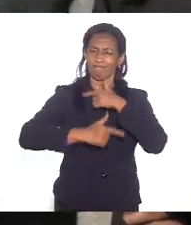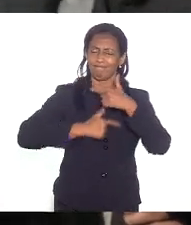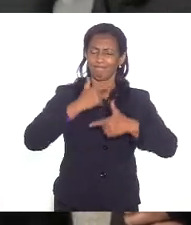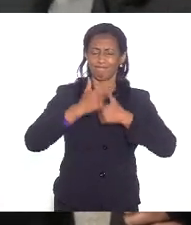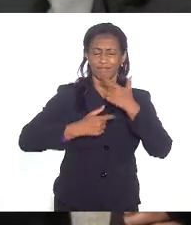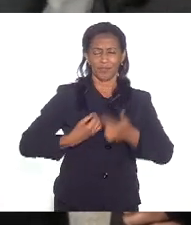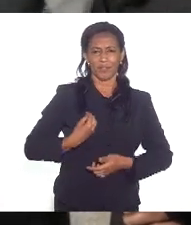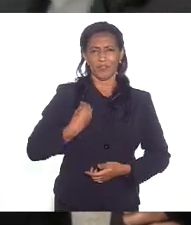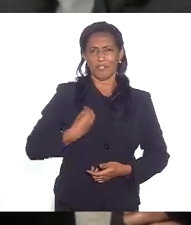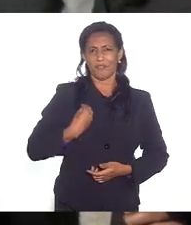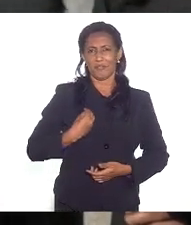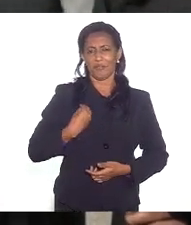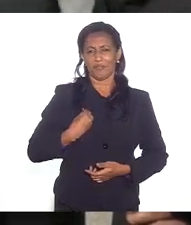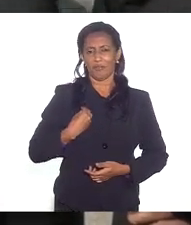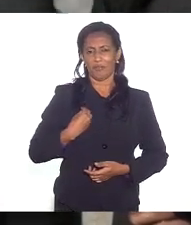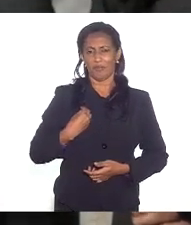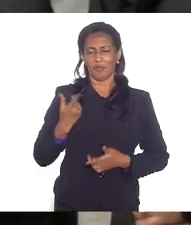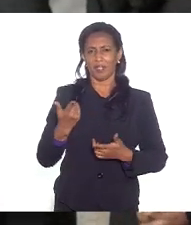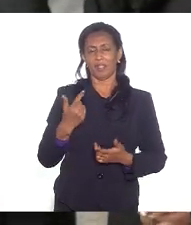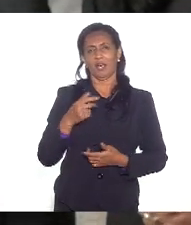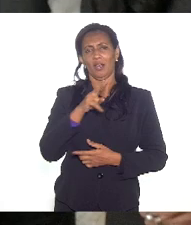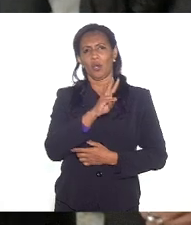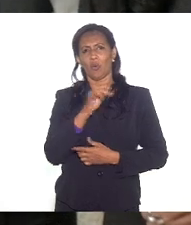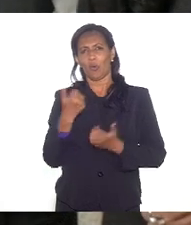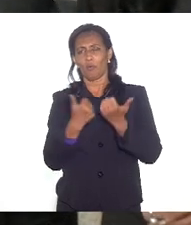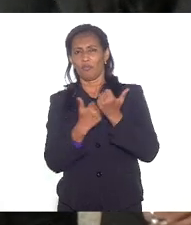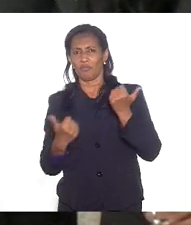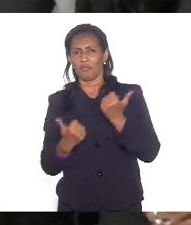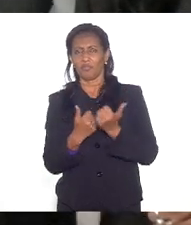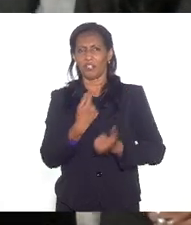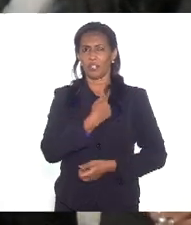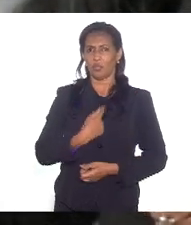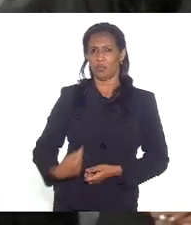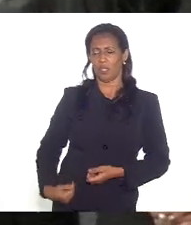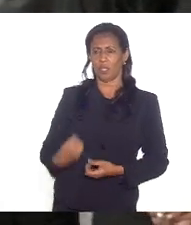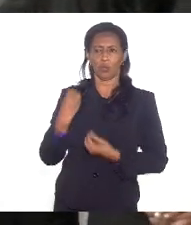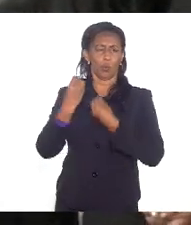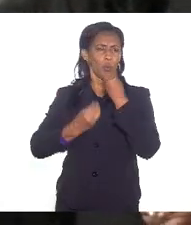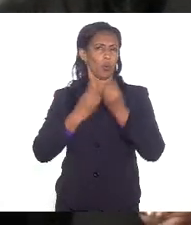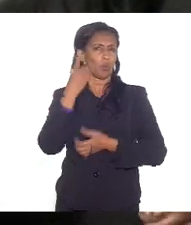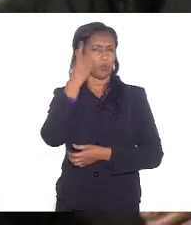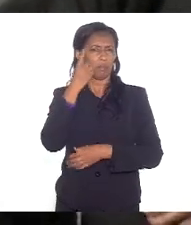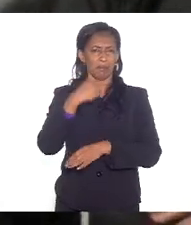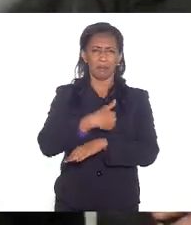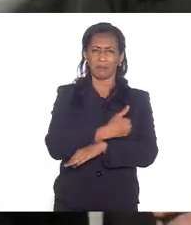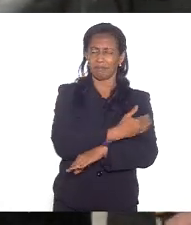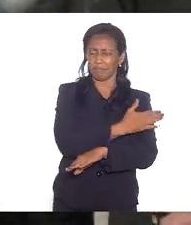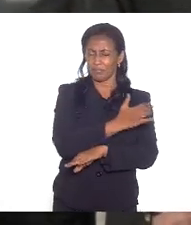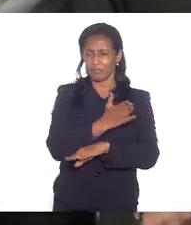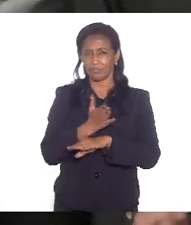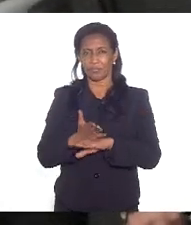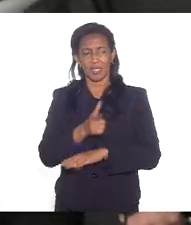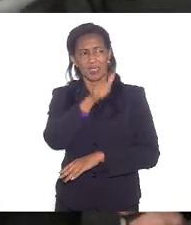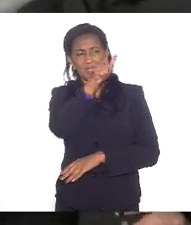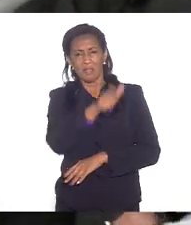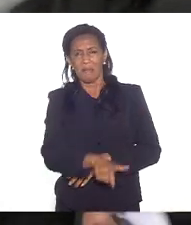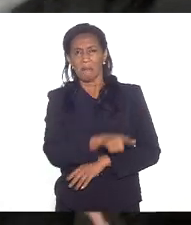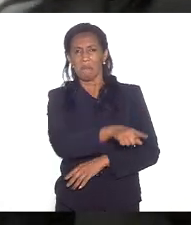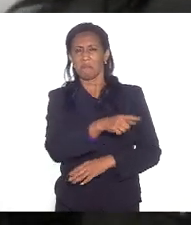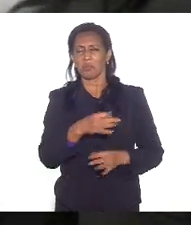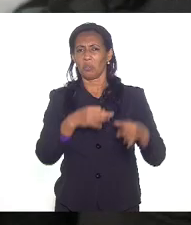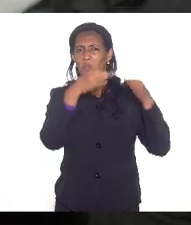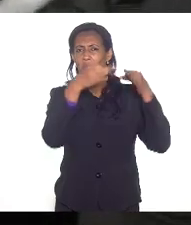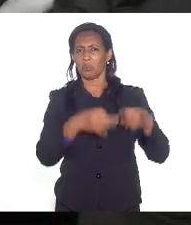vida nos cargos que ocupou como Vice governador como Deputado esse tempo todo sendo uma pessoa extremamente